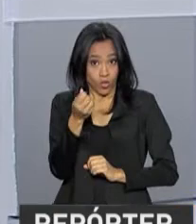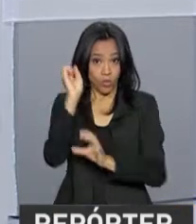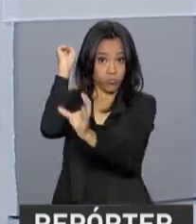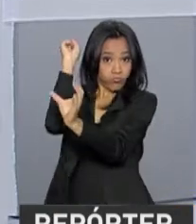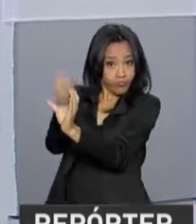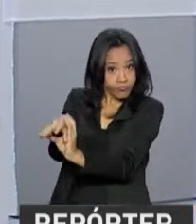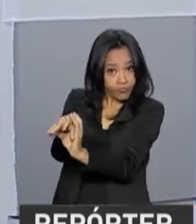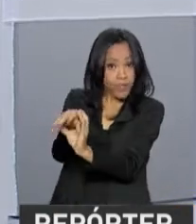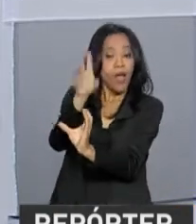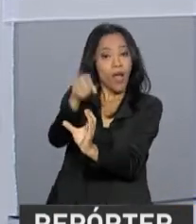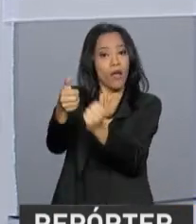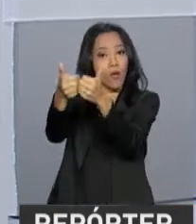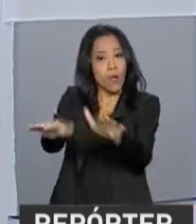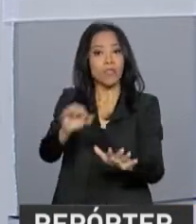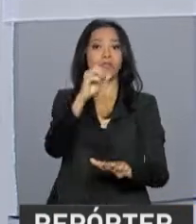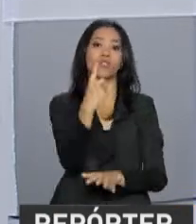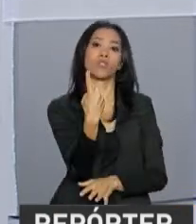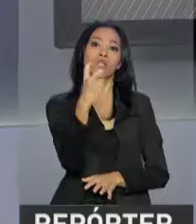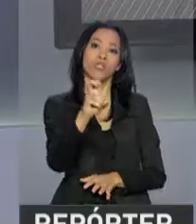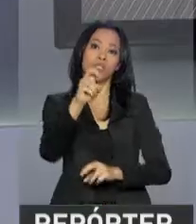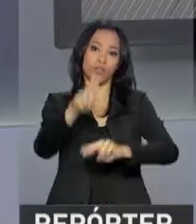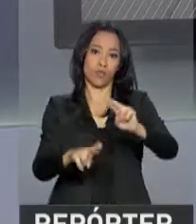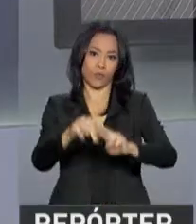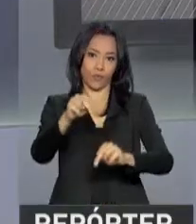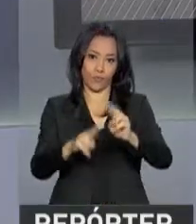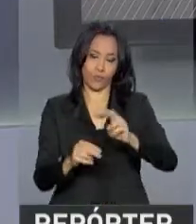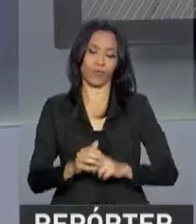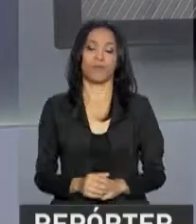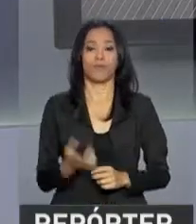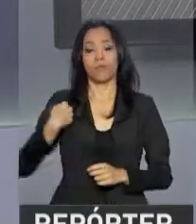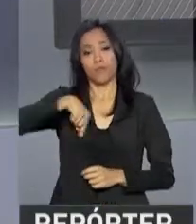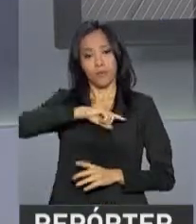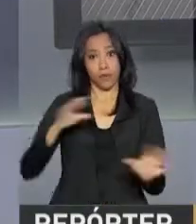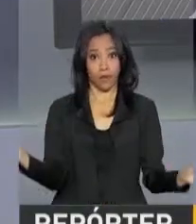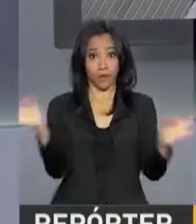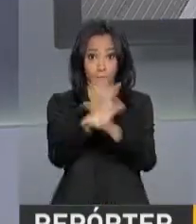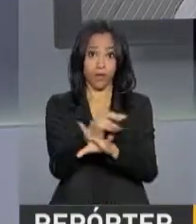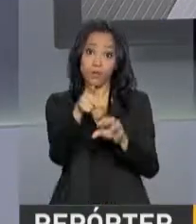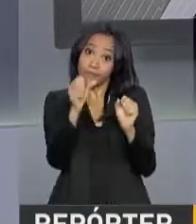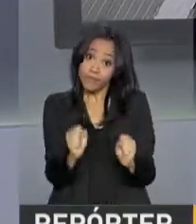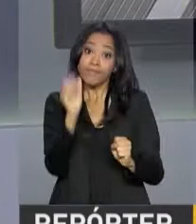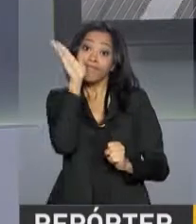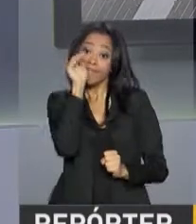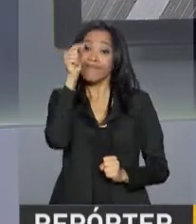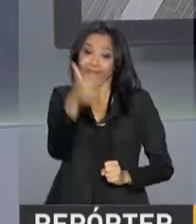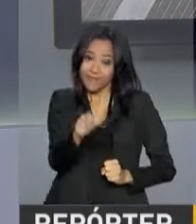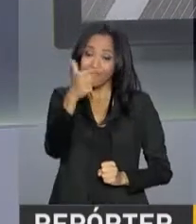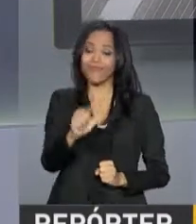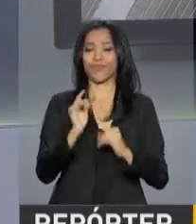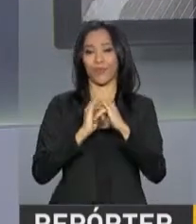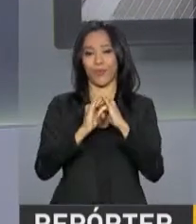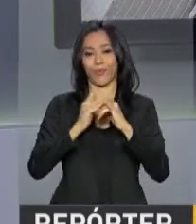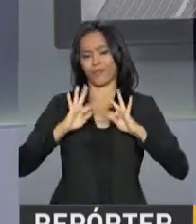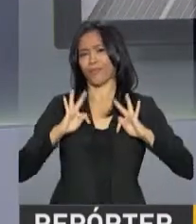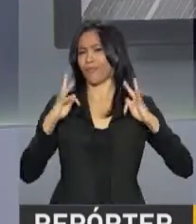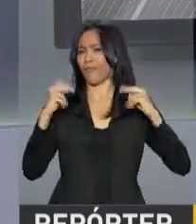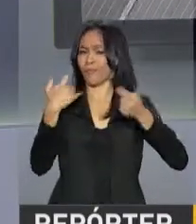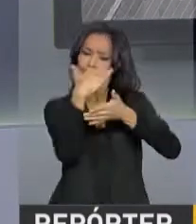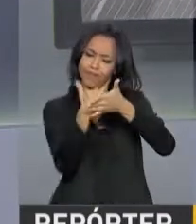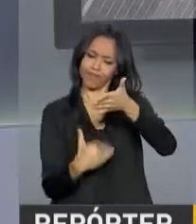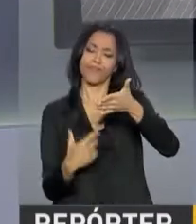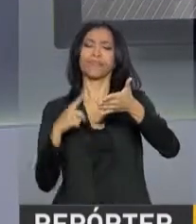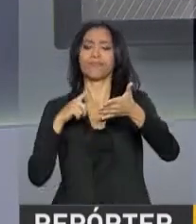restituições será no dia 15 de junho nós ficamos por aqui você pode rever as reportagens no youtube e toda a nossa programação